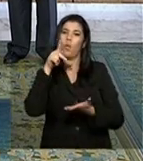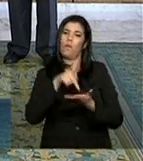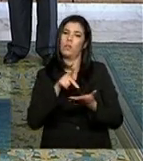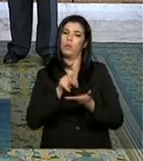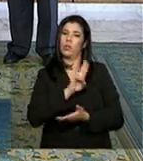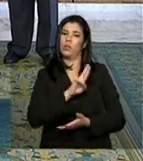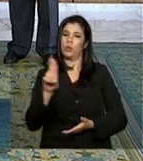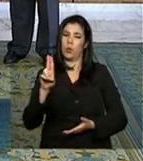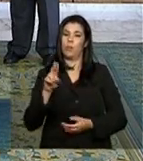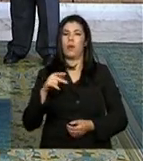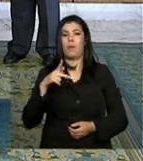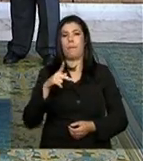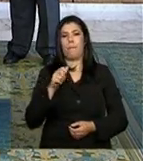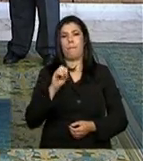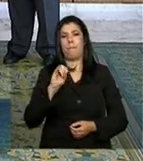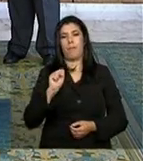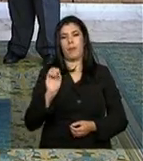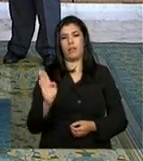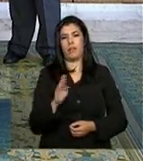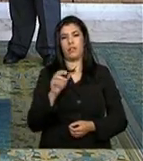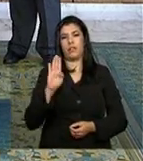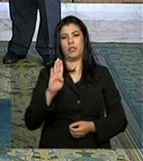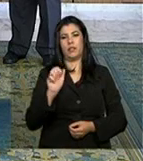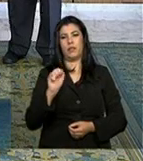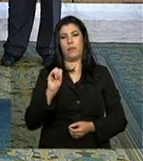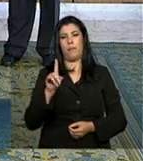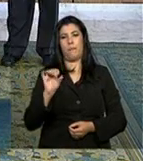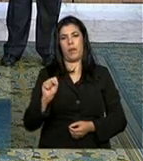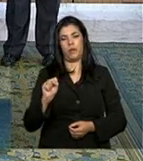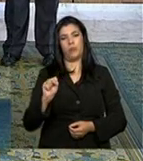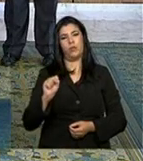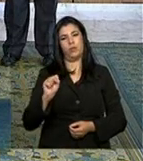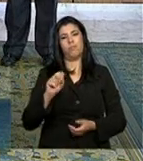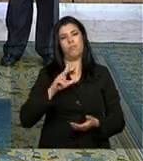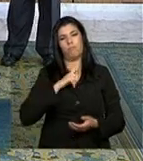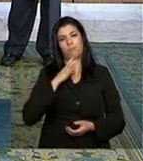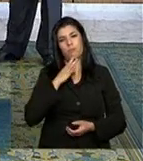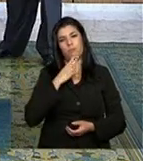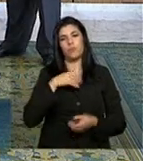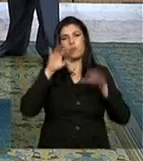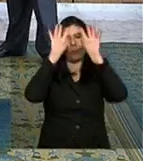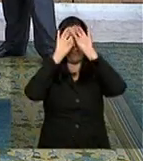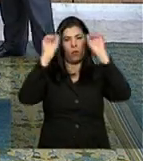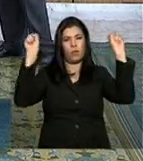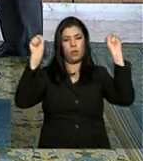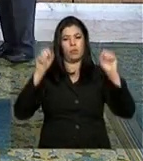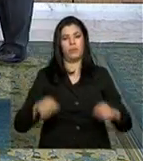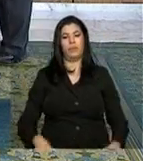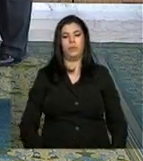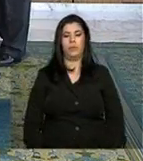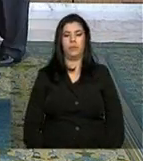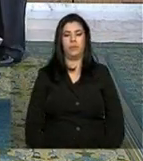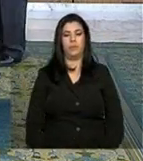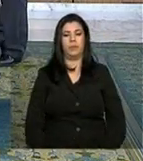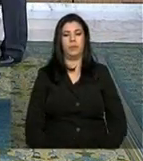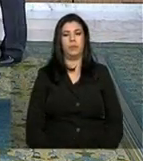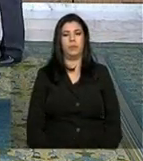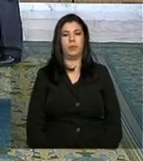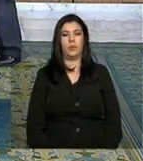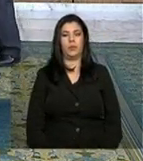oficial, Países Baixos.